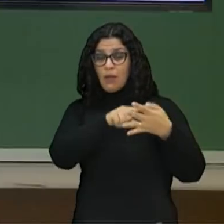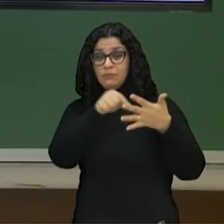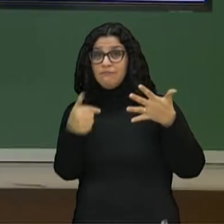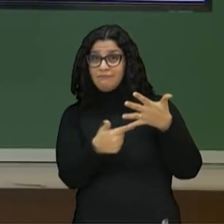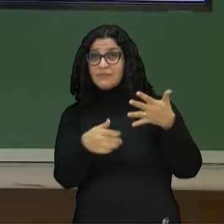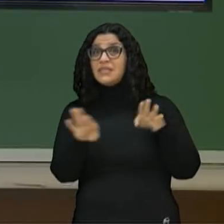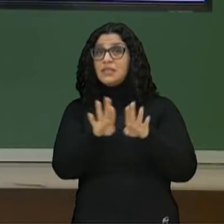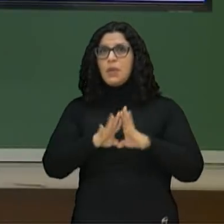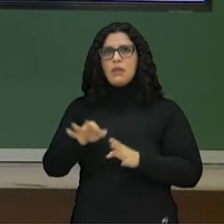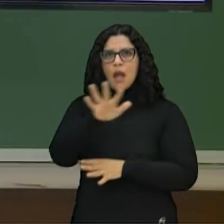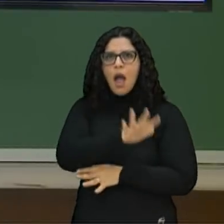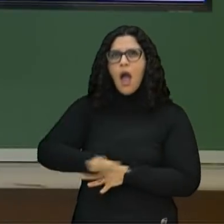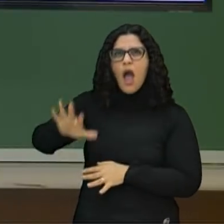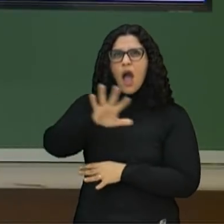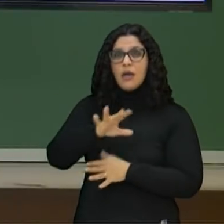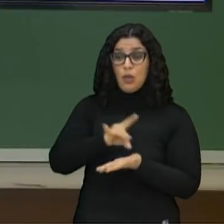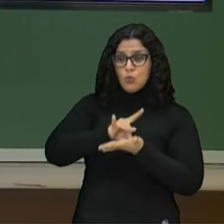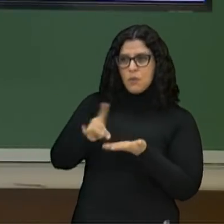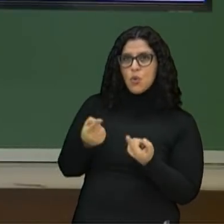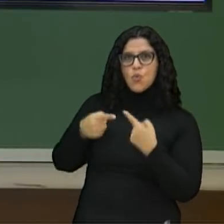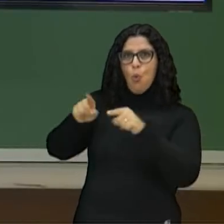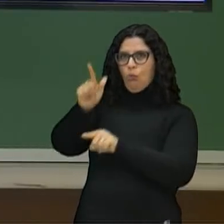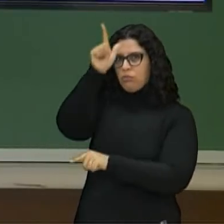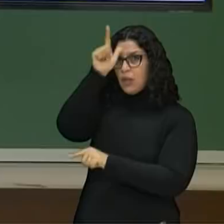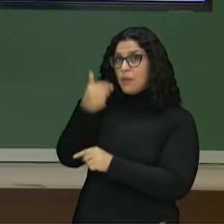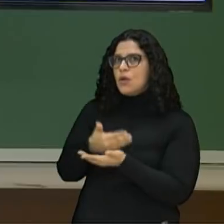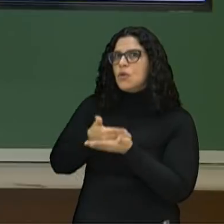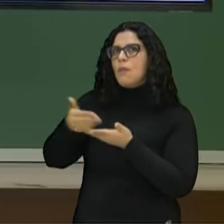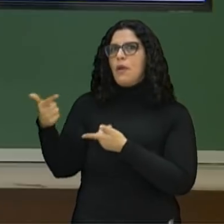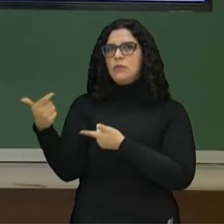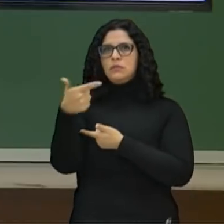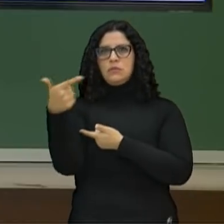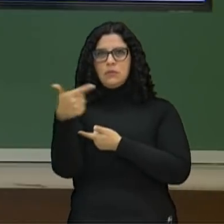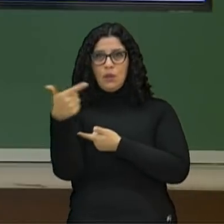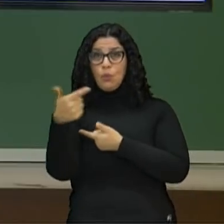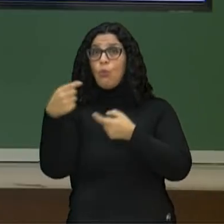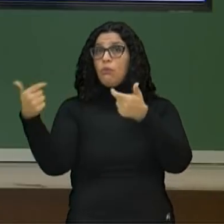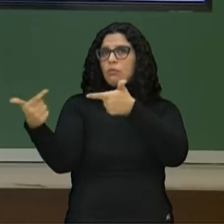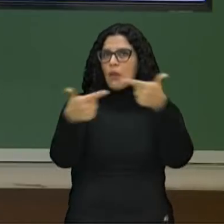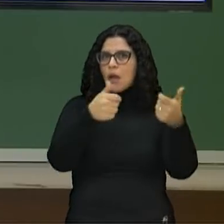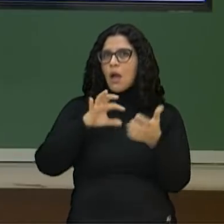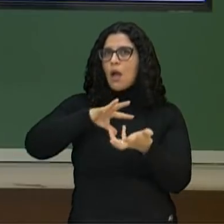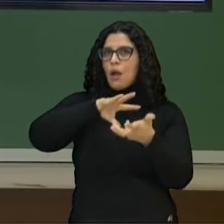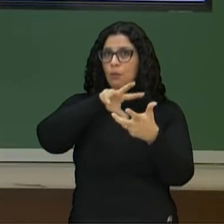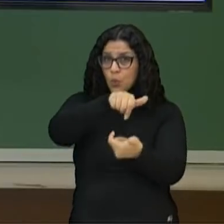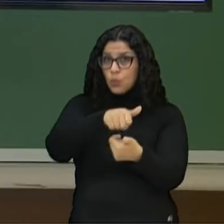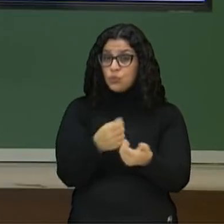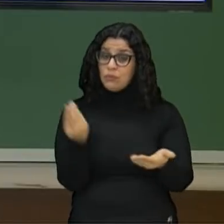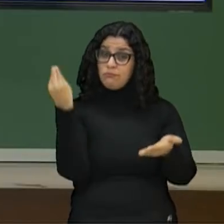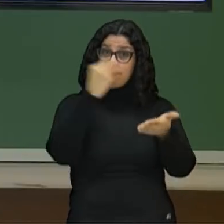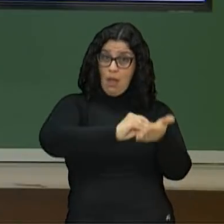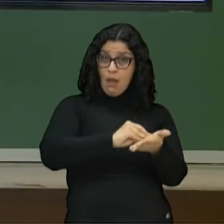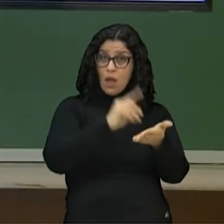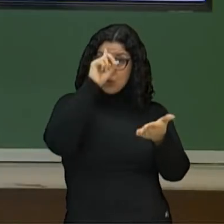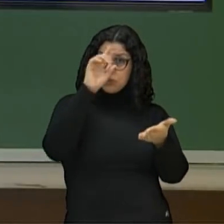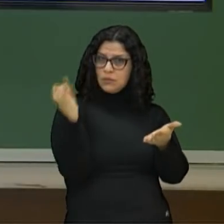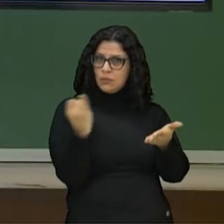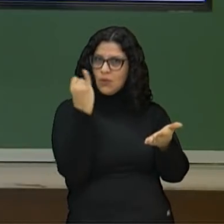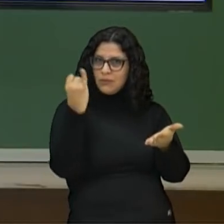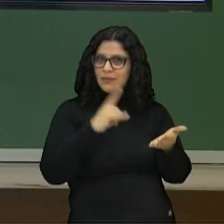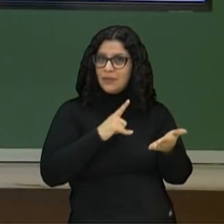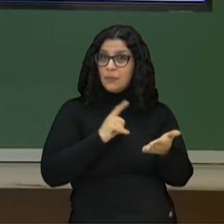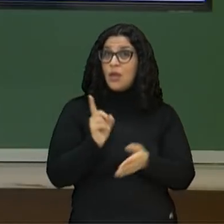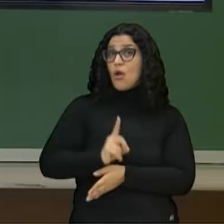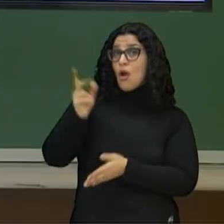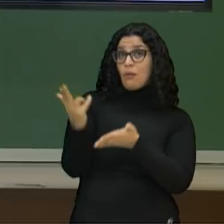gente tem aí o cenário de início da Segunda Guerra Mundial, data importante, marca aí. Esse é